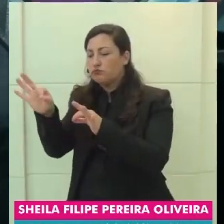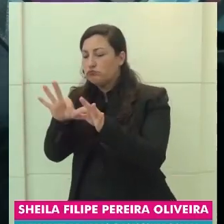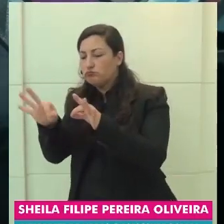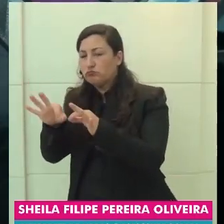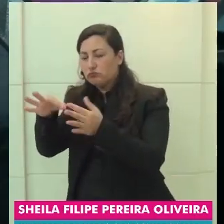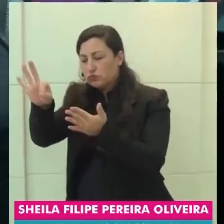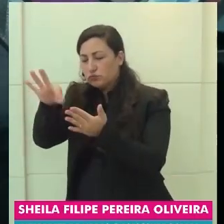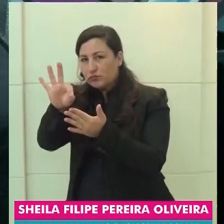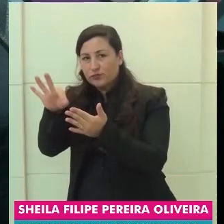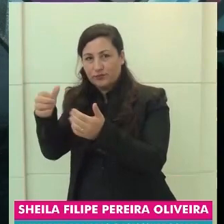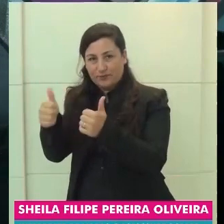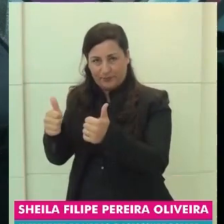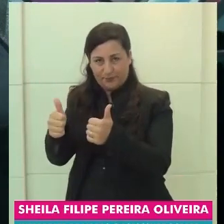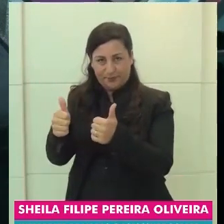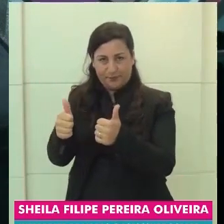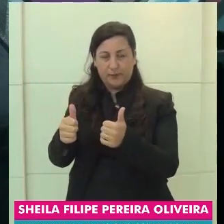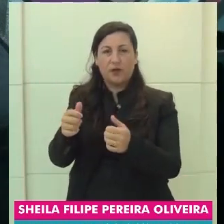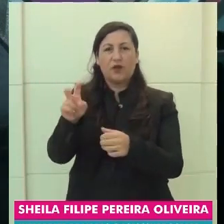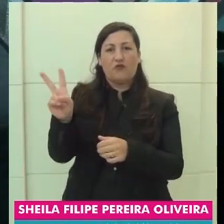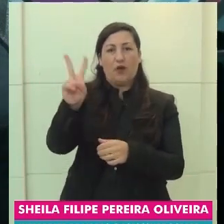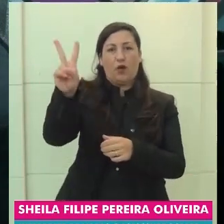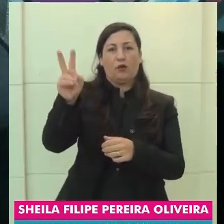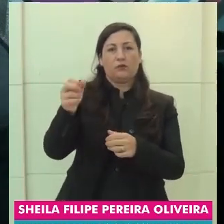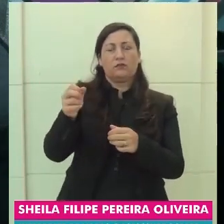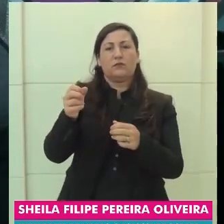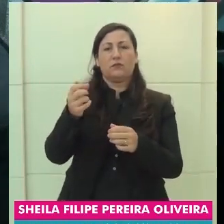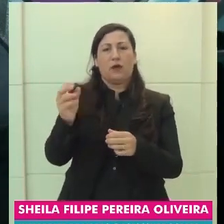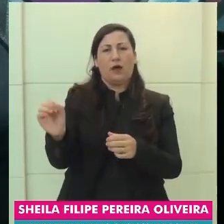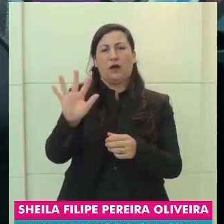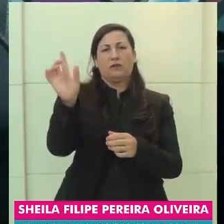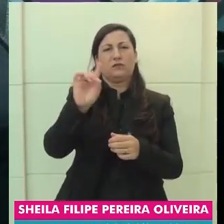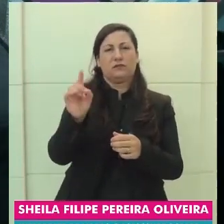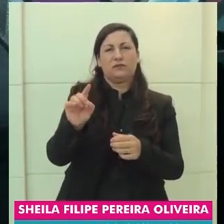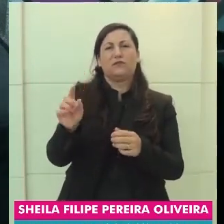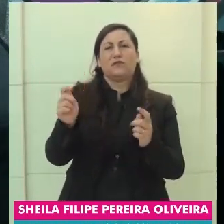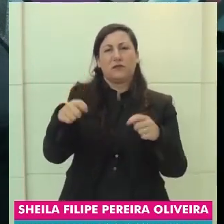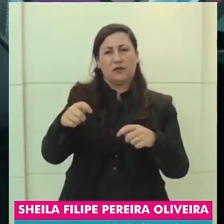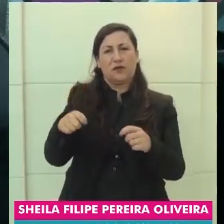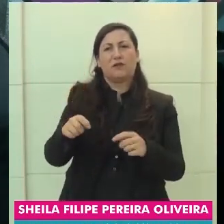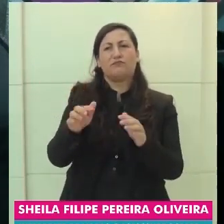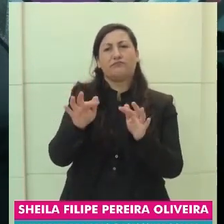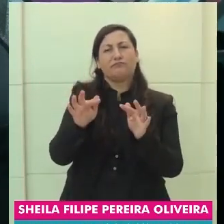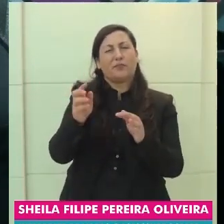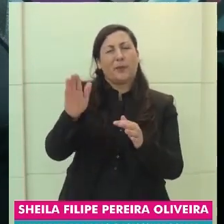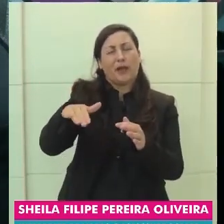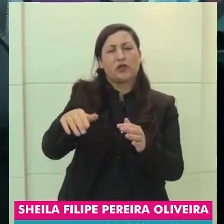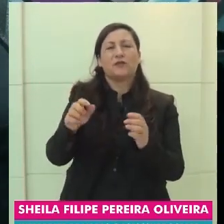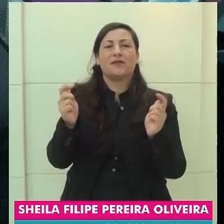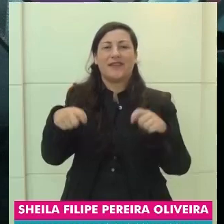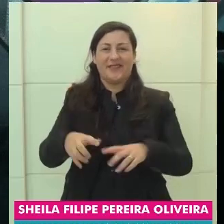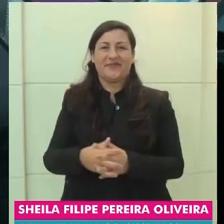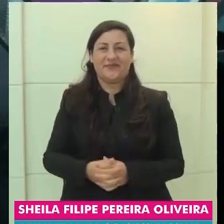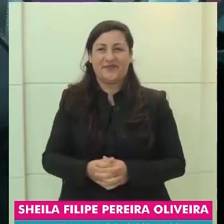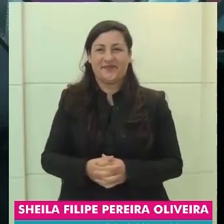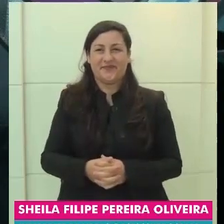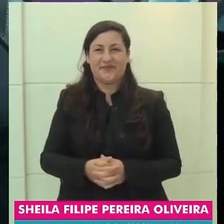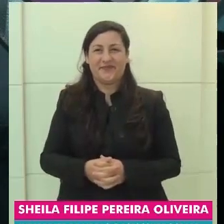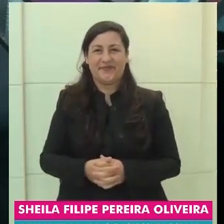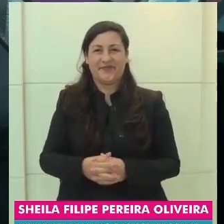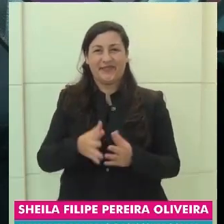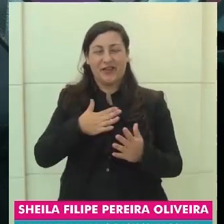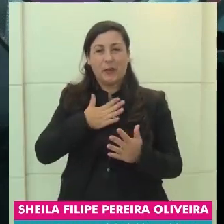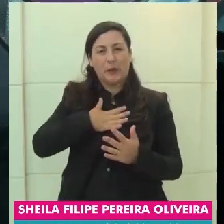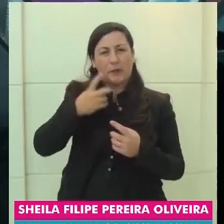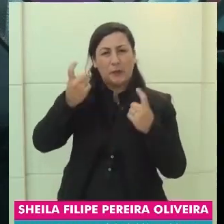acessível. E não importa se você não puder estar presente, vai ter lá a turma que vai estar controlando lá as